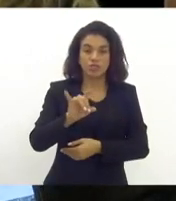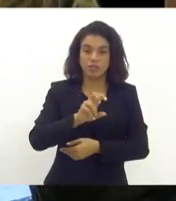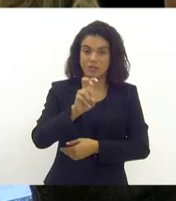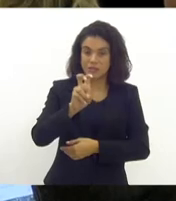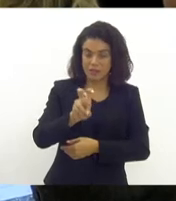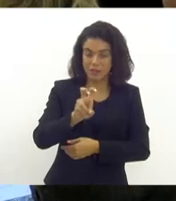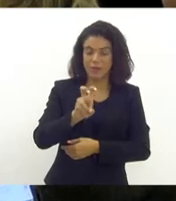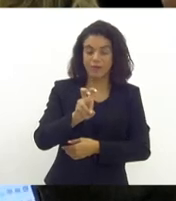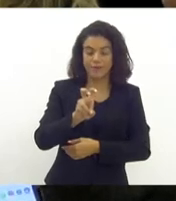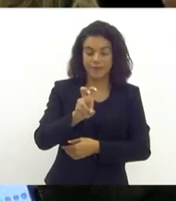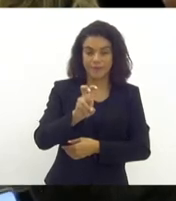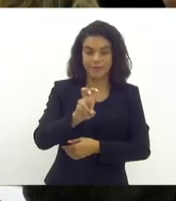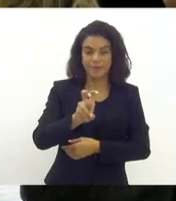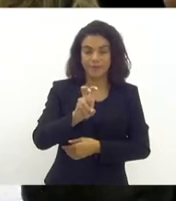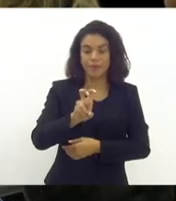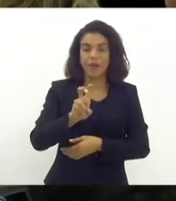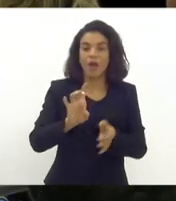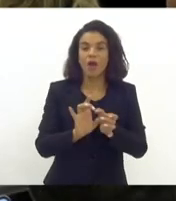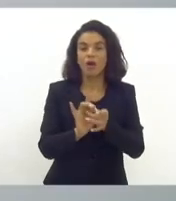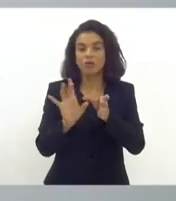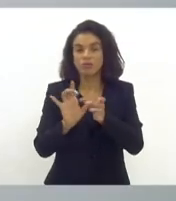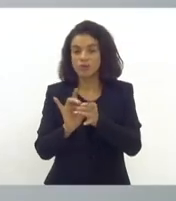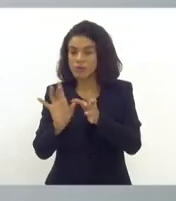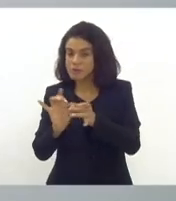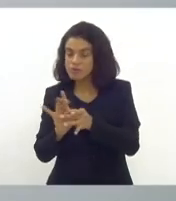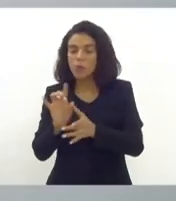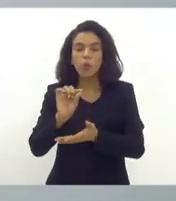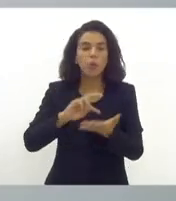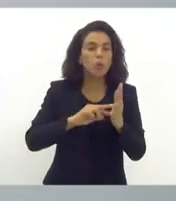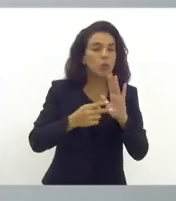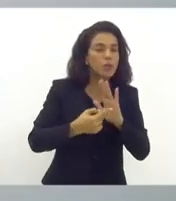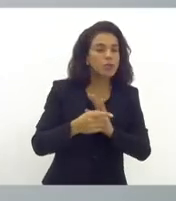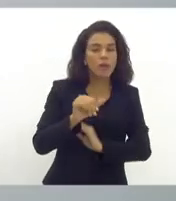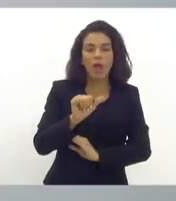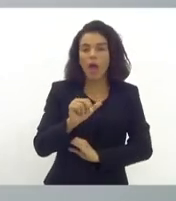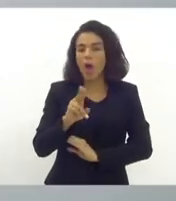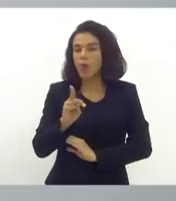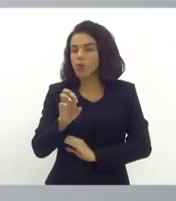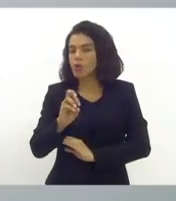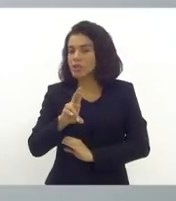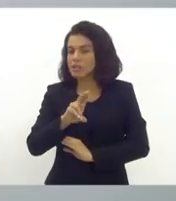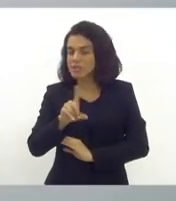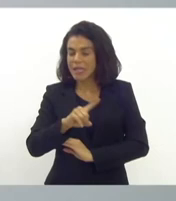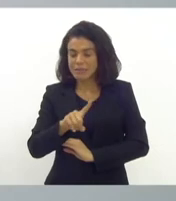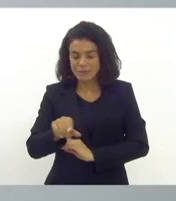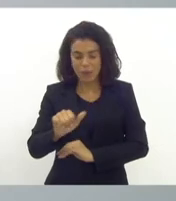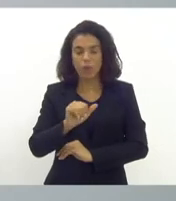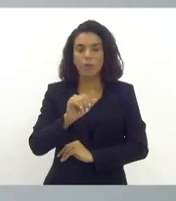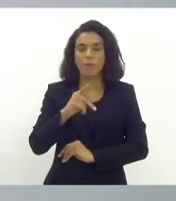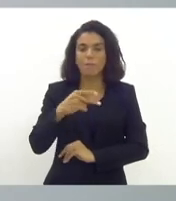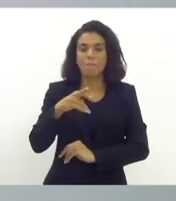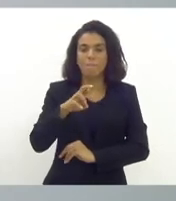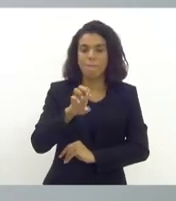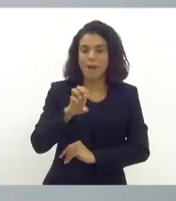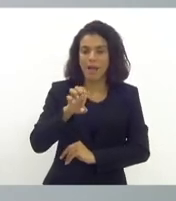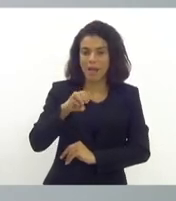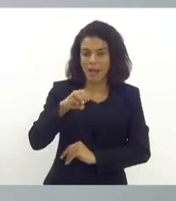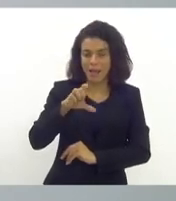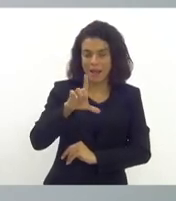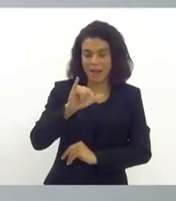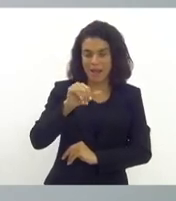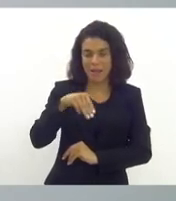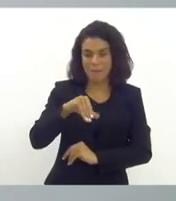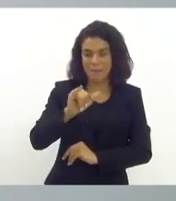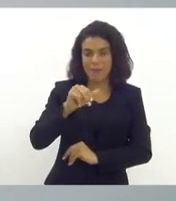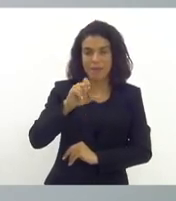já começa a emitir as autorizações preliminares que que são potrização preliminares são todos os órgãos da prefeitura reunidos